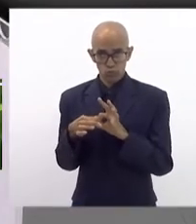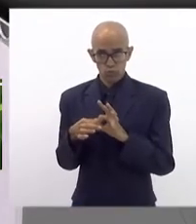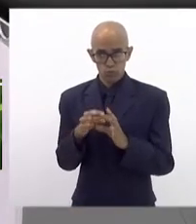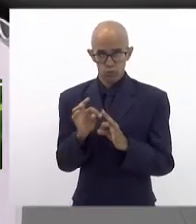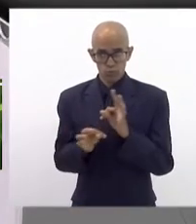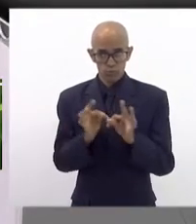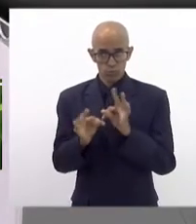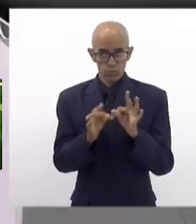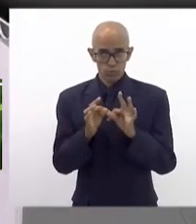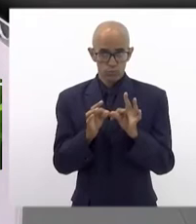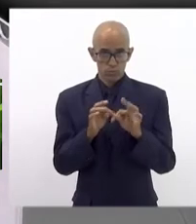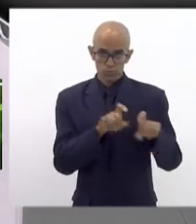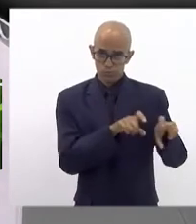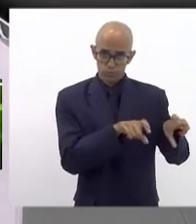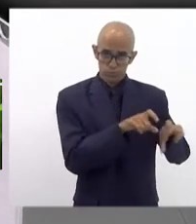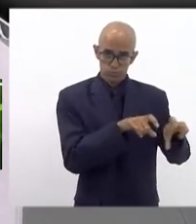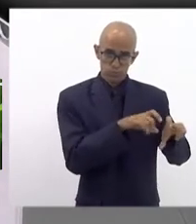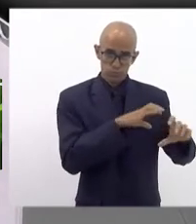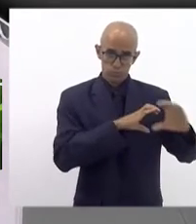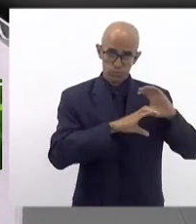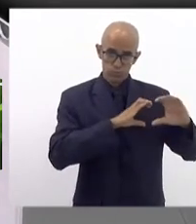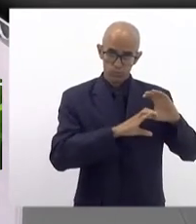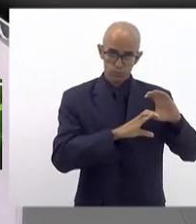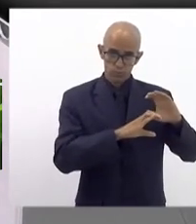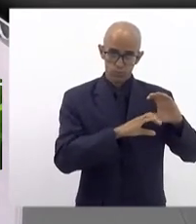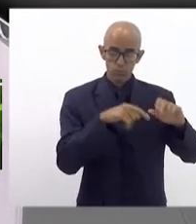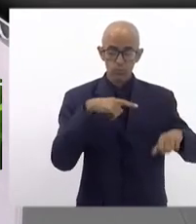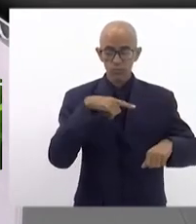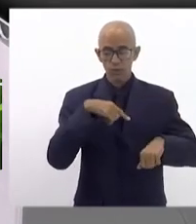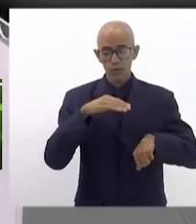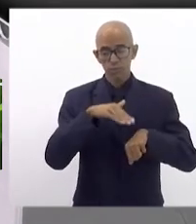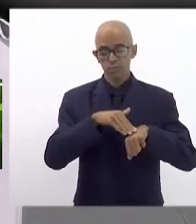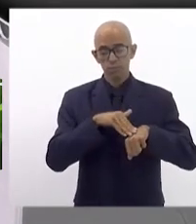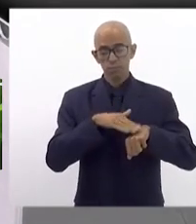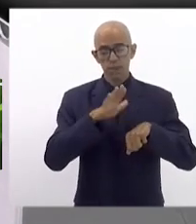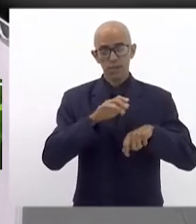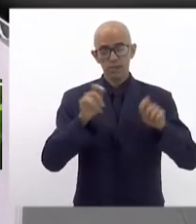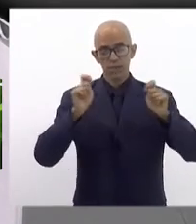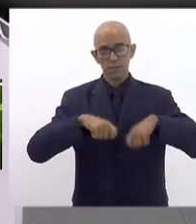tecnologias de informação e comunicação, tem a maior quantidade de